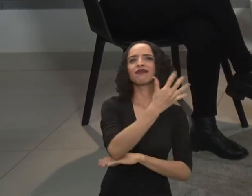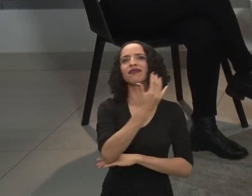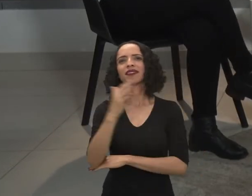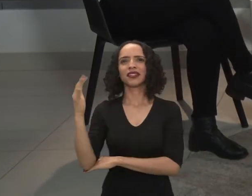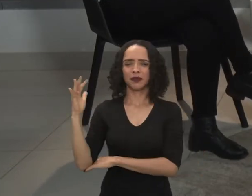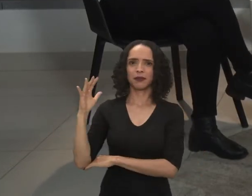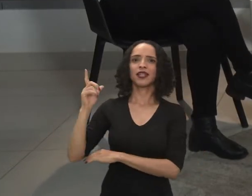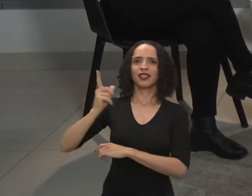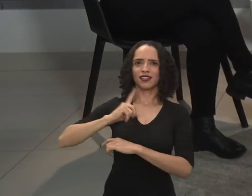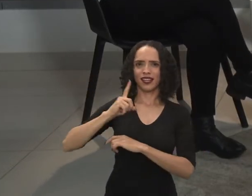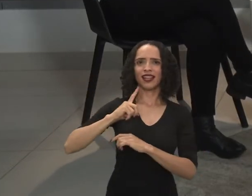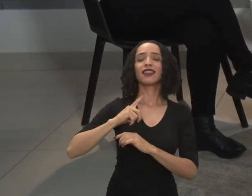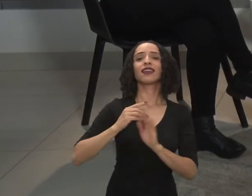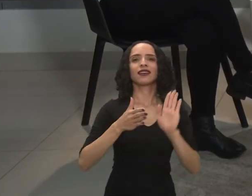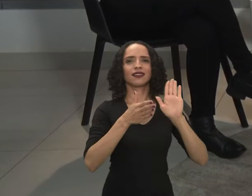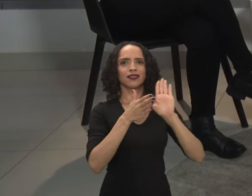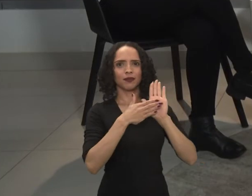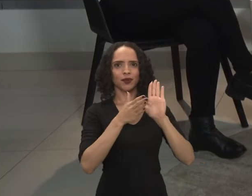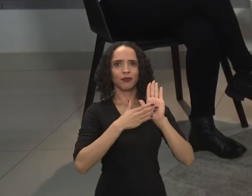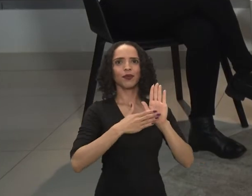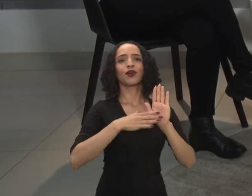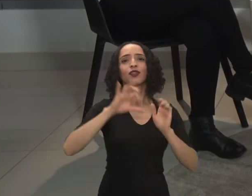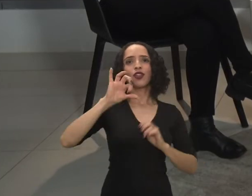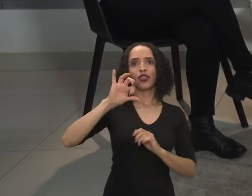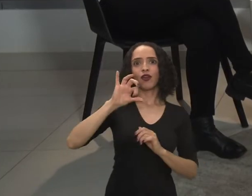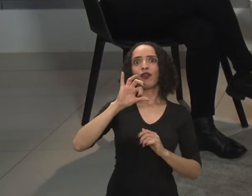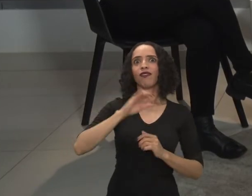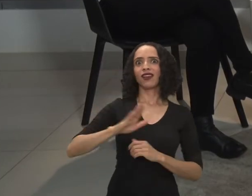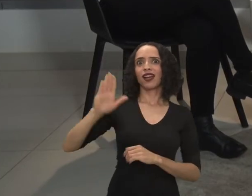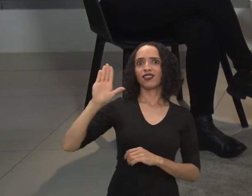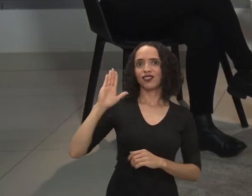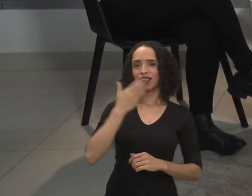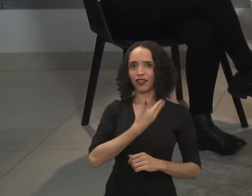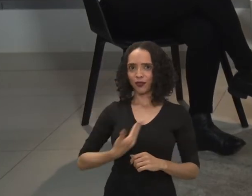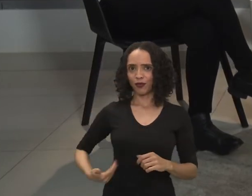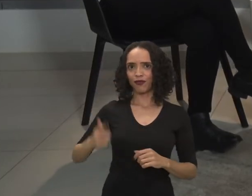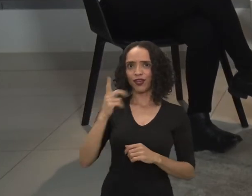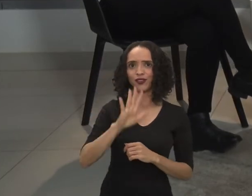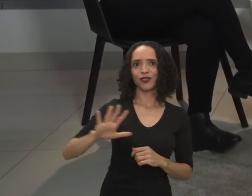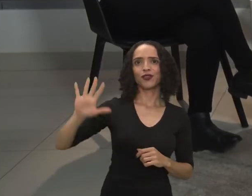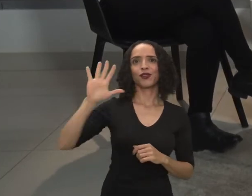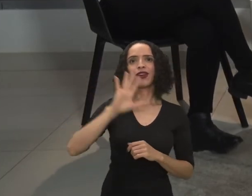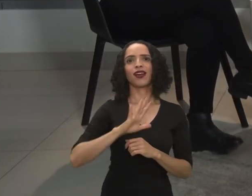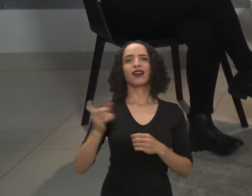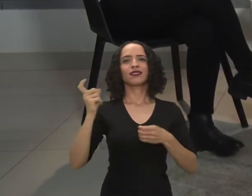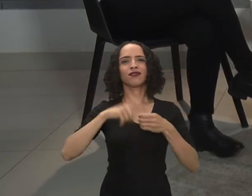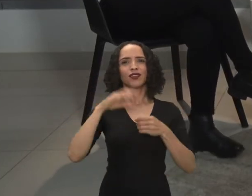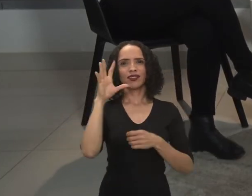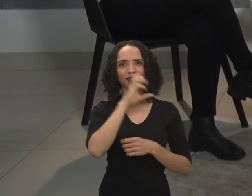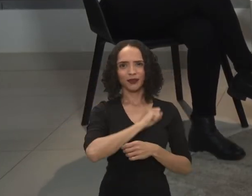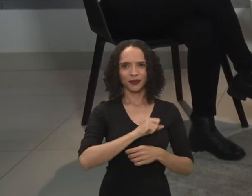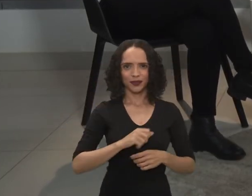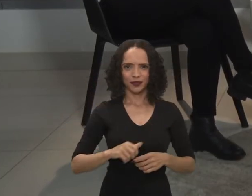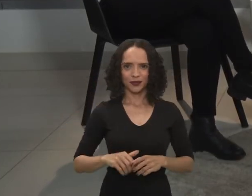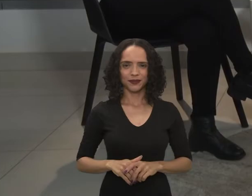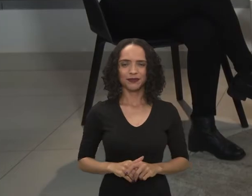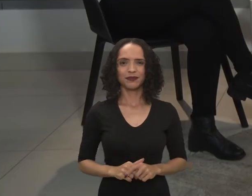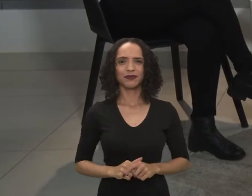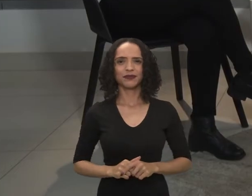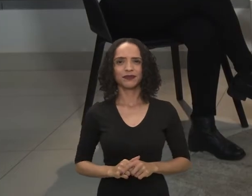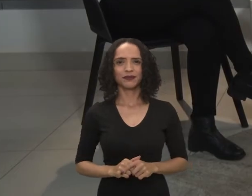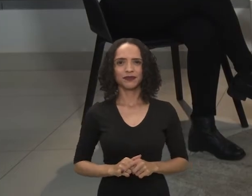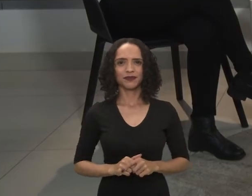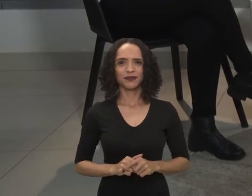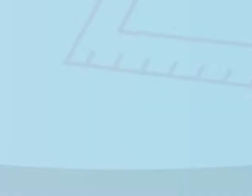das propostas para o meio ambiente que foram colocadas no papel pelos 9 candidatos ao governo do estado de Goiás. A gente